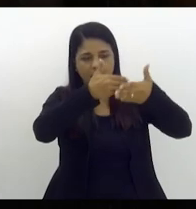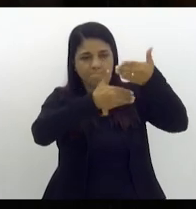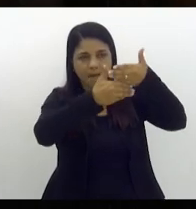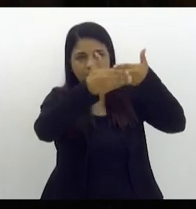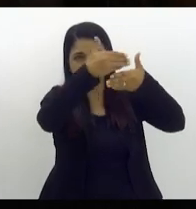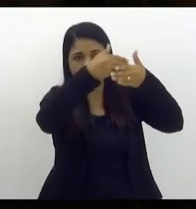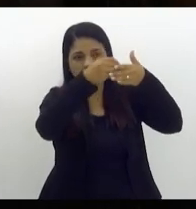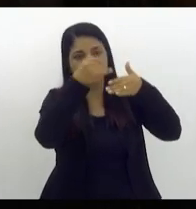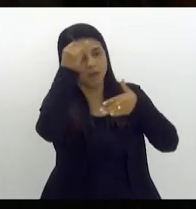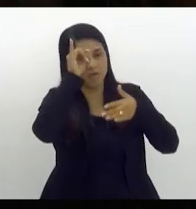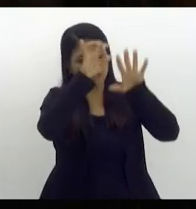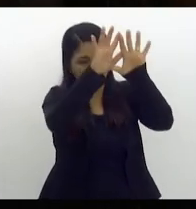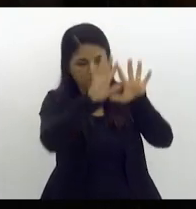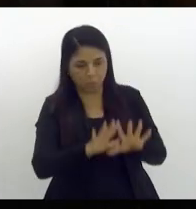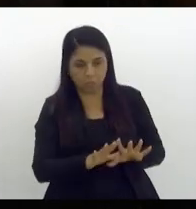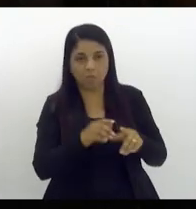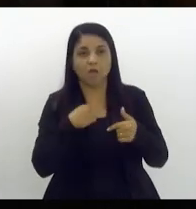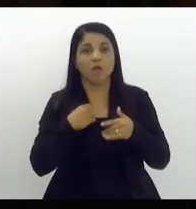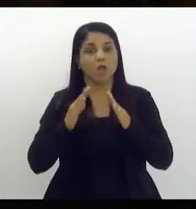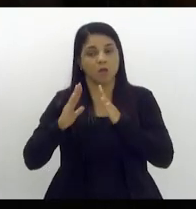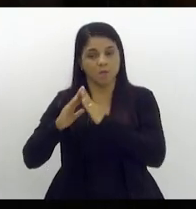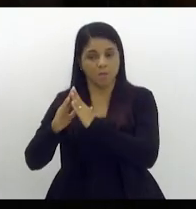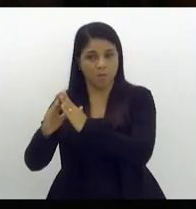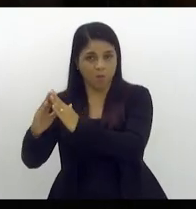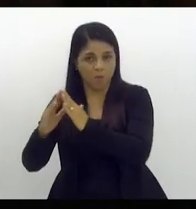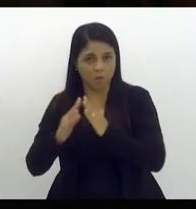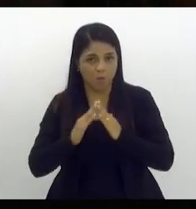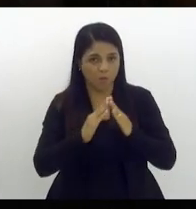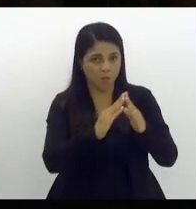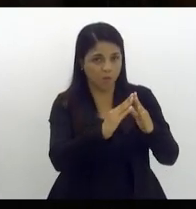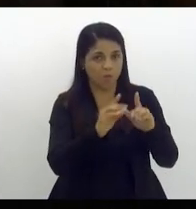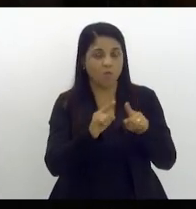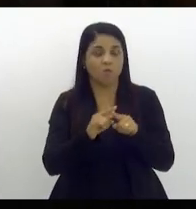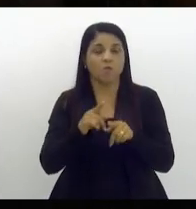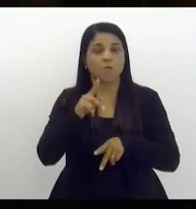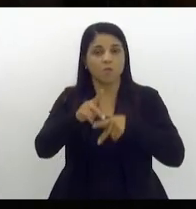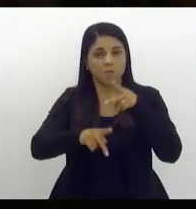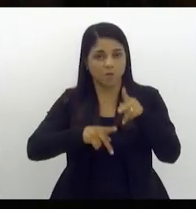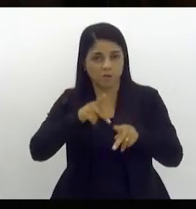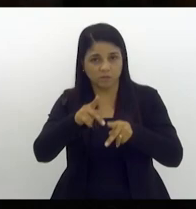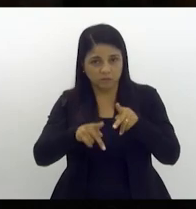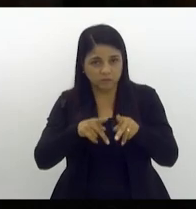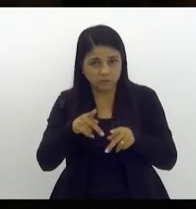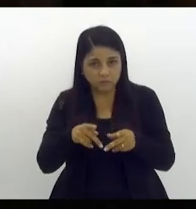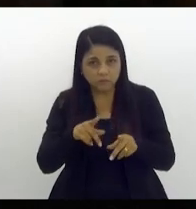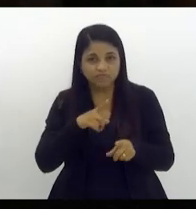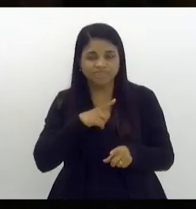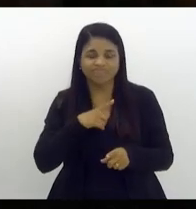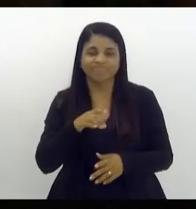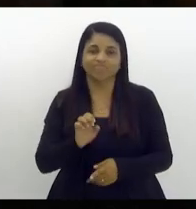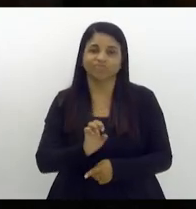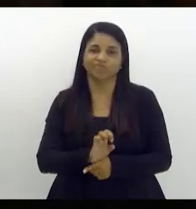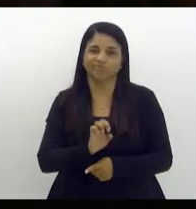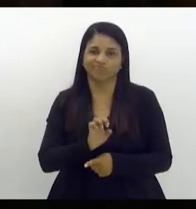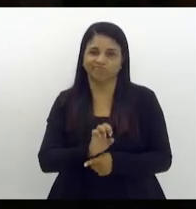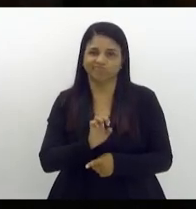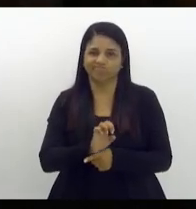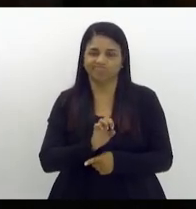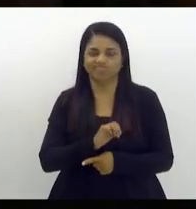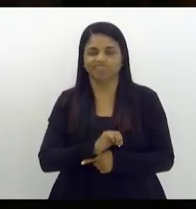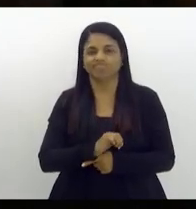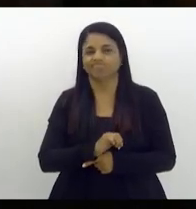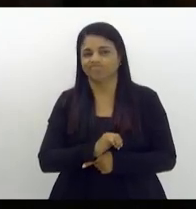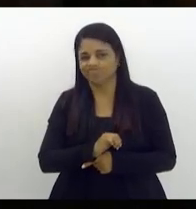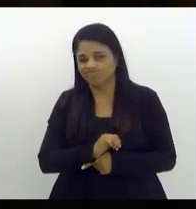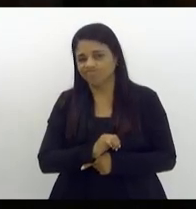de produção de moradia popular, o Estado deixa muito, muito a